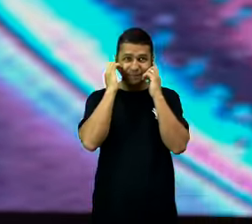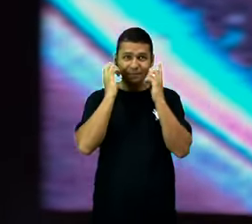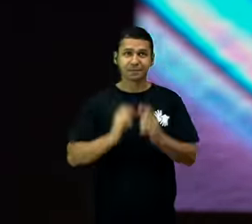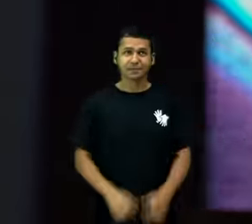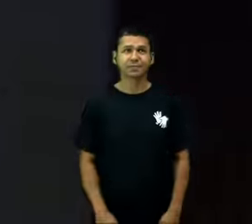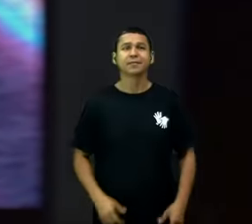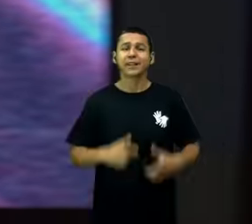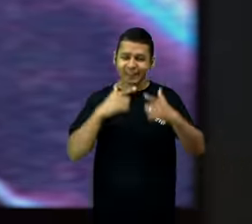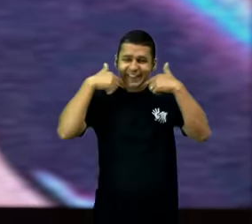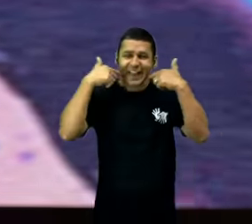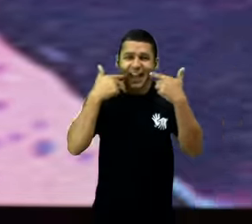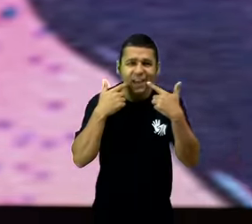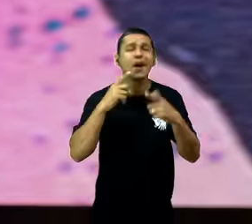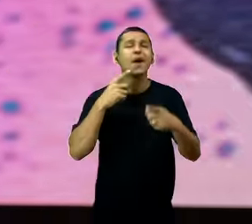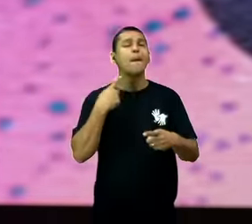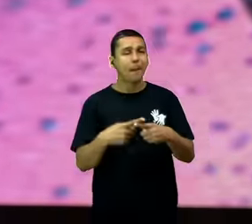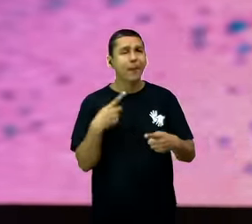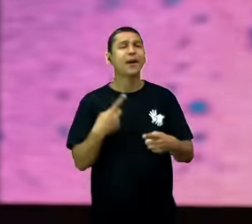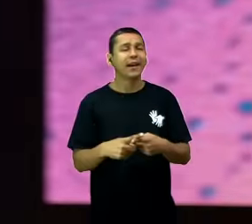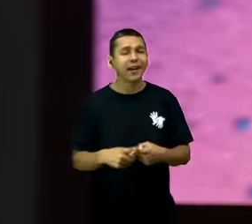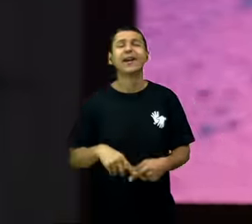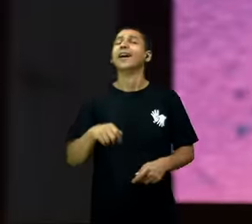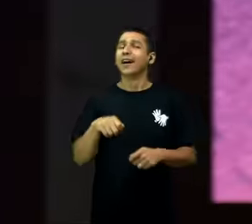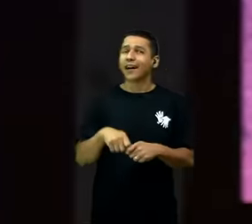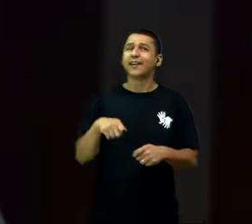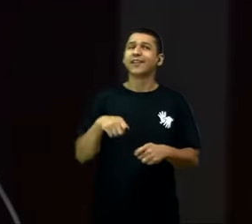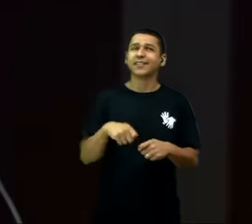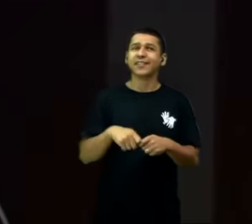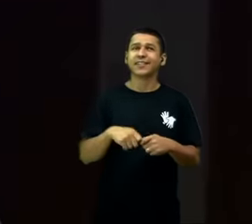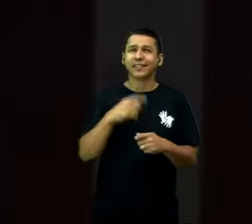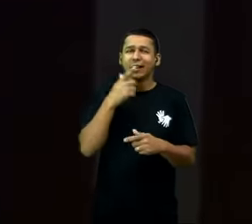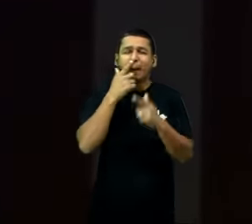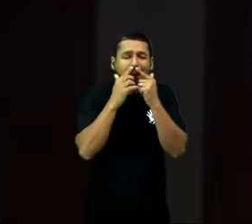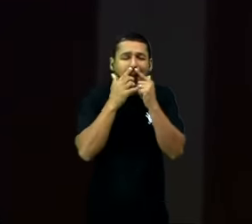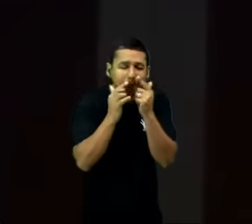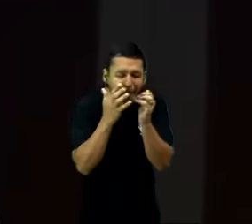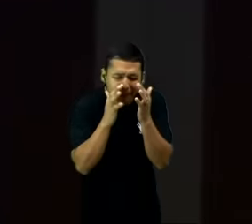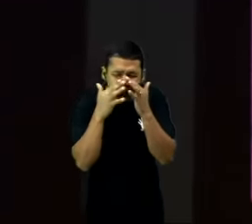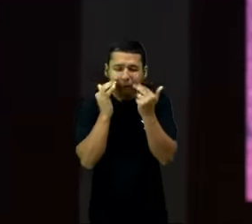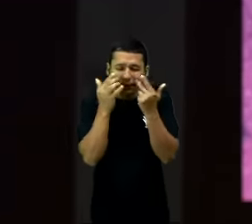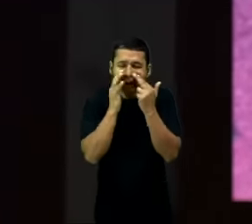Tá rindo porque já fez isso várias vezes, filho. Cheio de catarro. Assim.